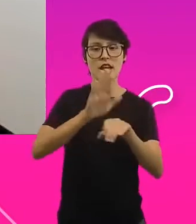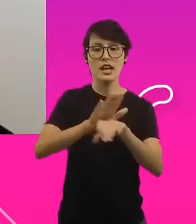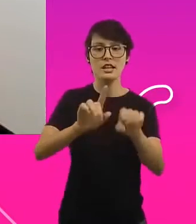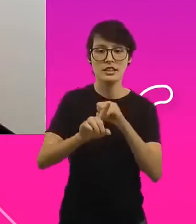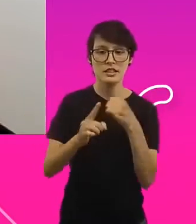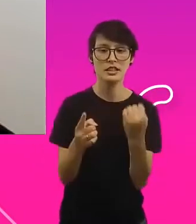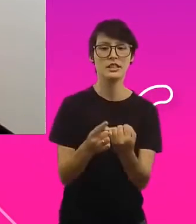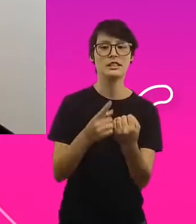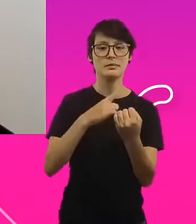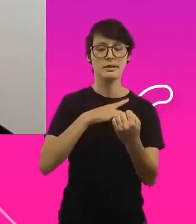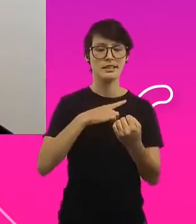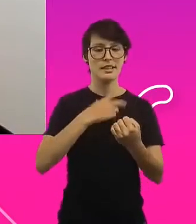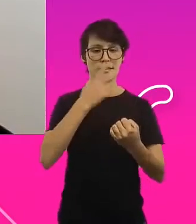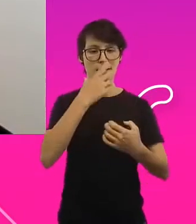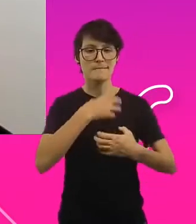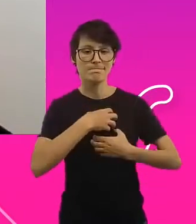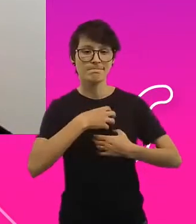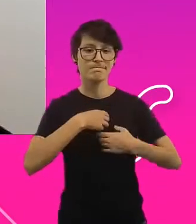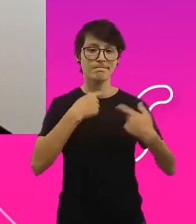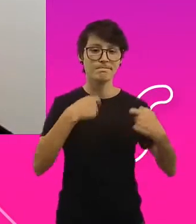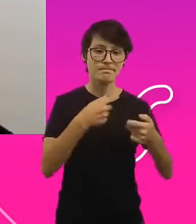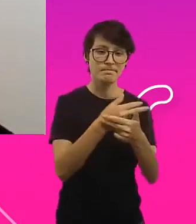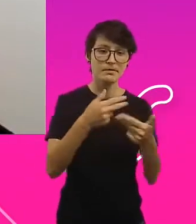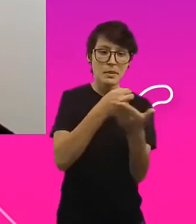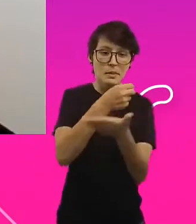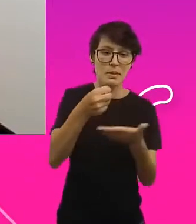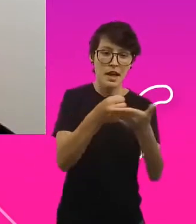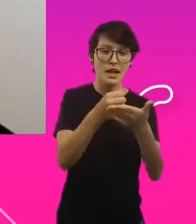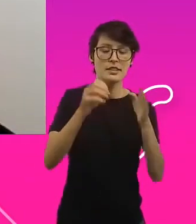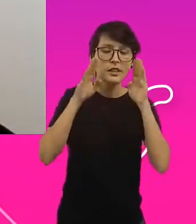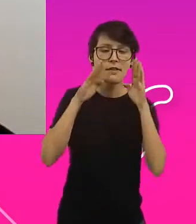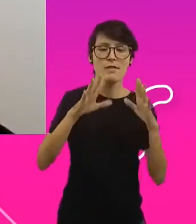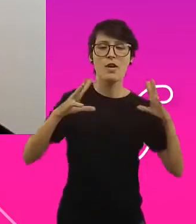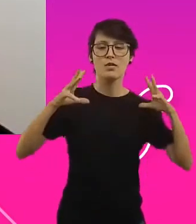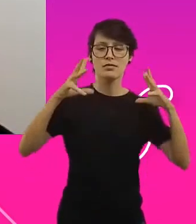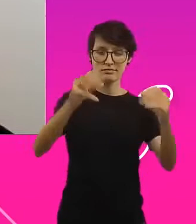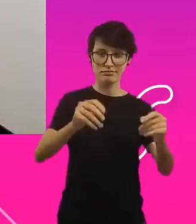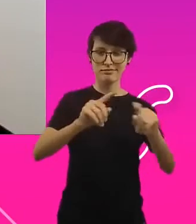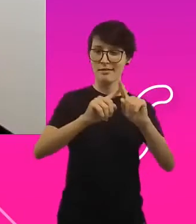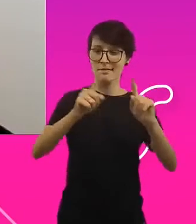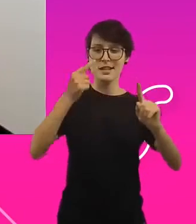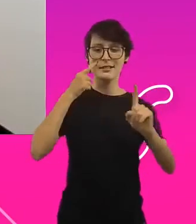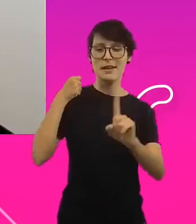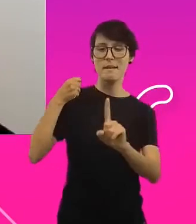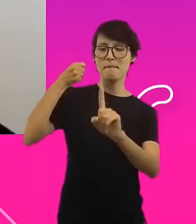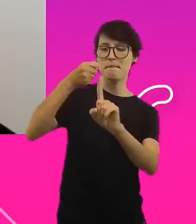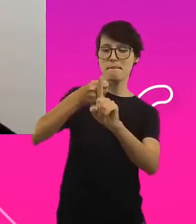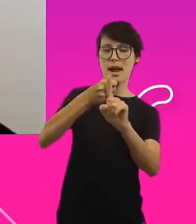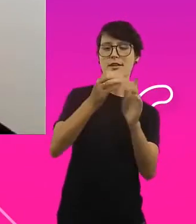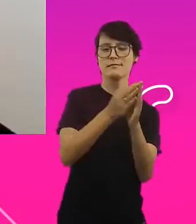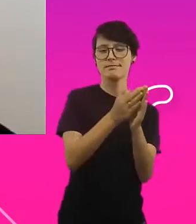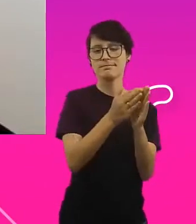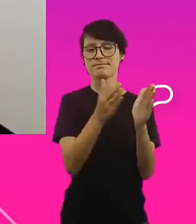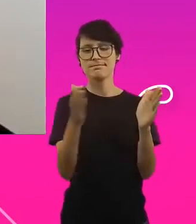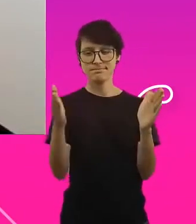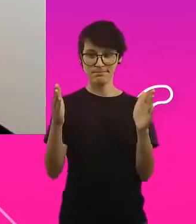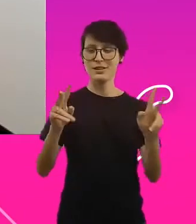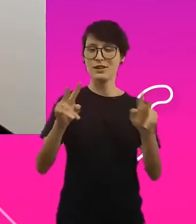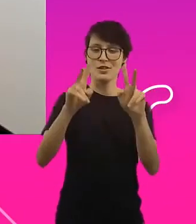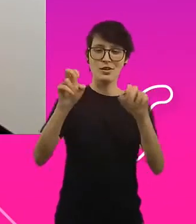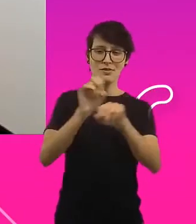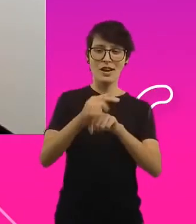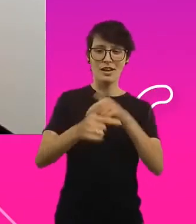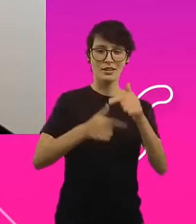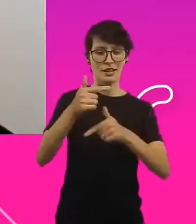necessidades básicas das pessoas. Mas se a gente olhar para esse impacto a médio prazo, a questão do emprego, ela se torna uma questão